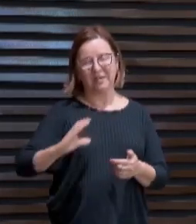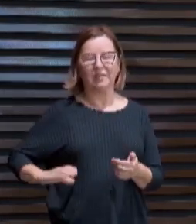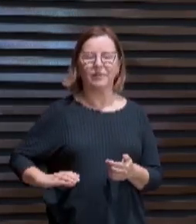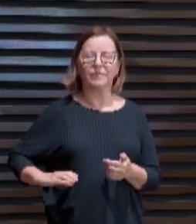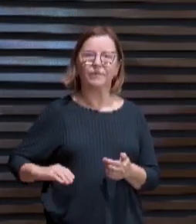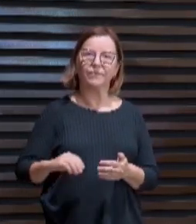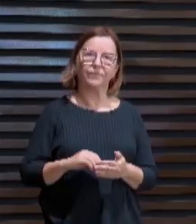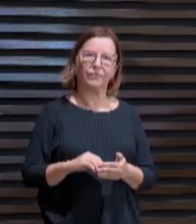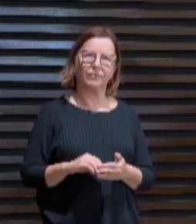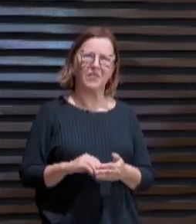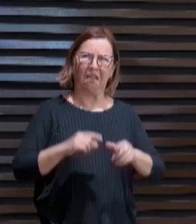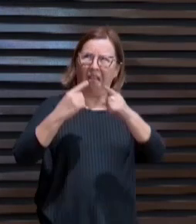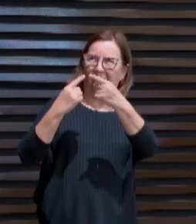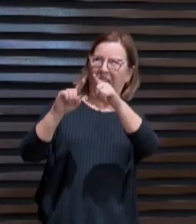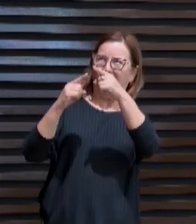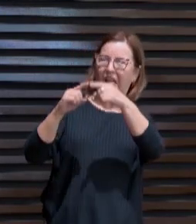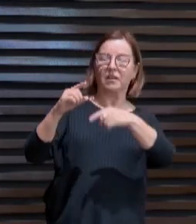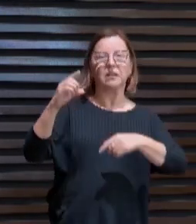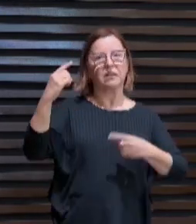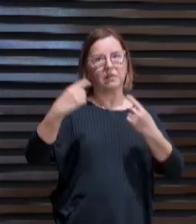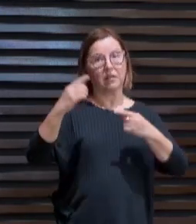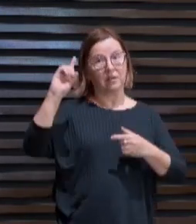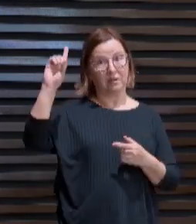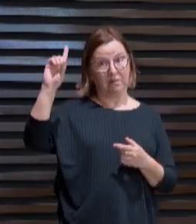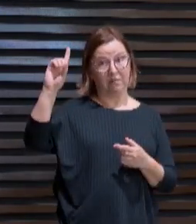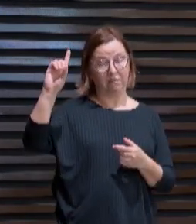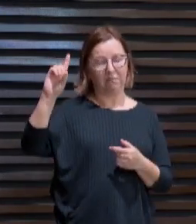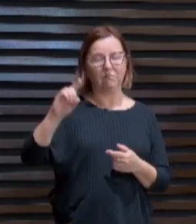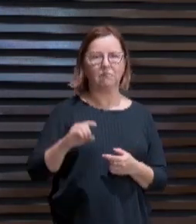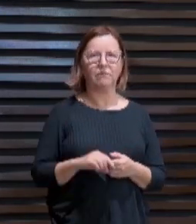perseguição blasfemando. Você imagina um judeu